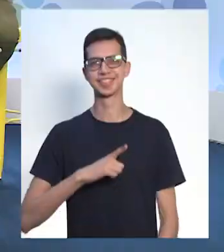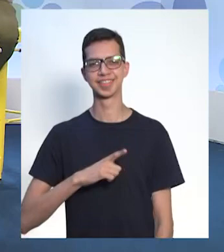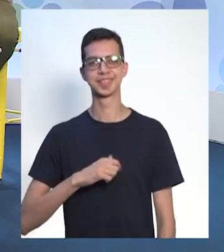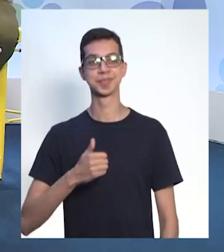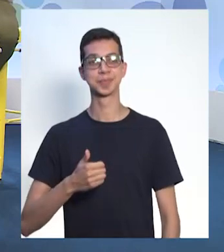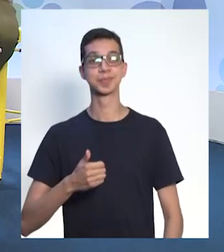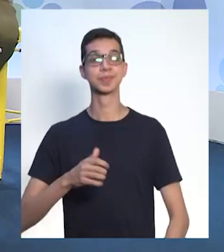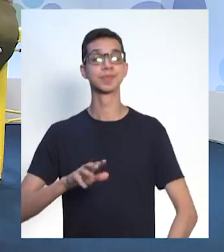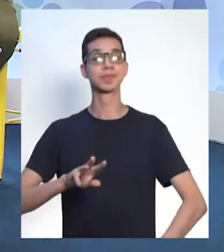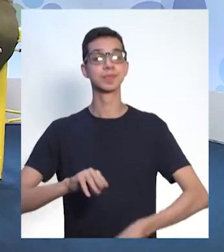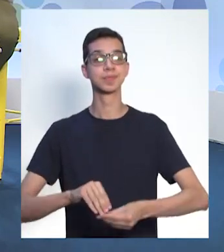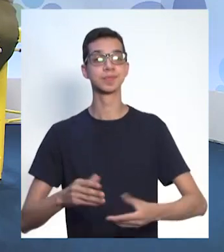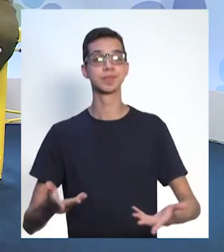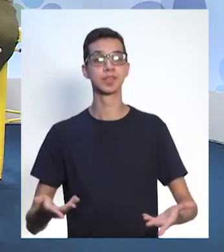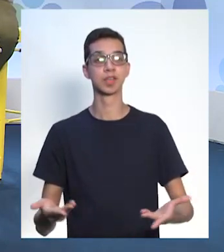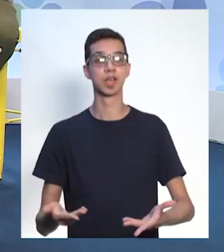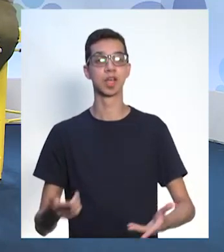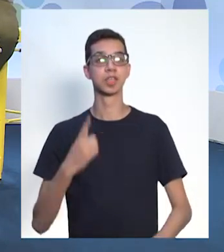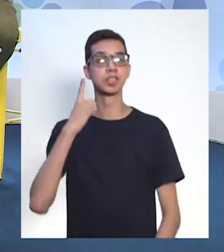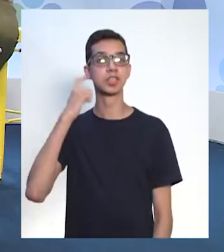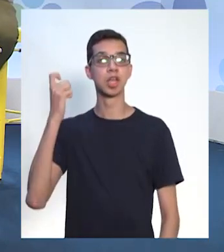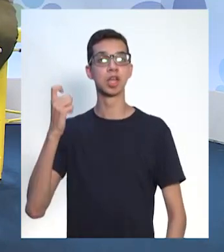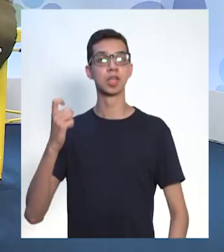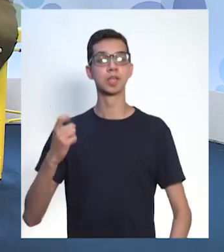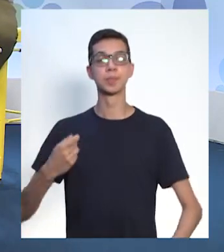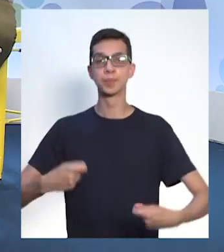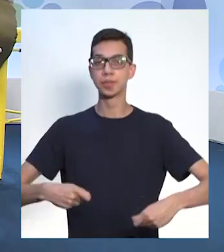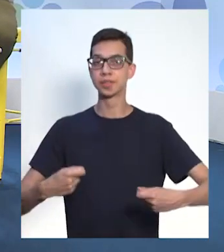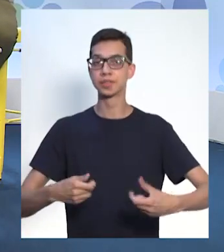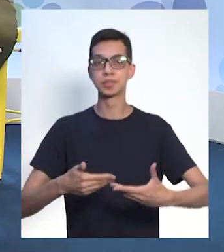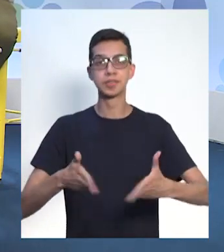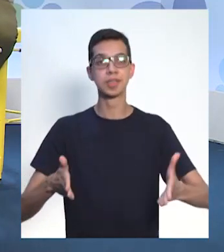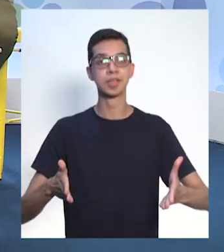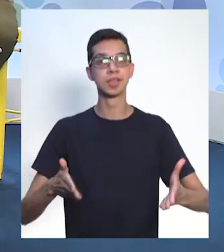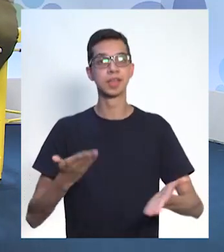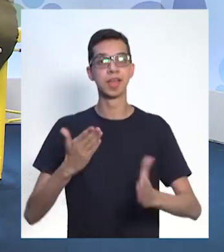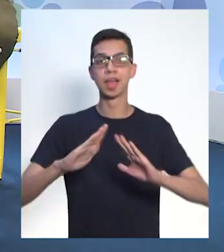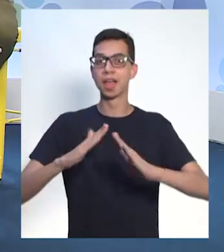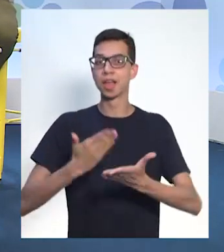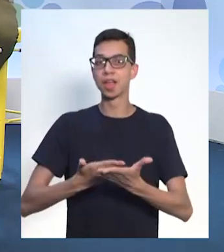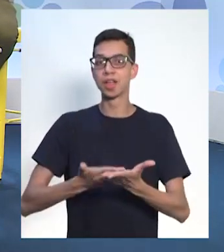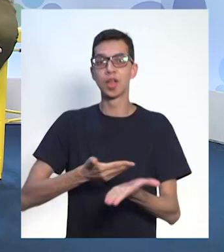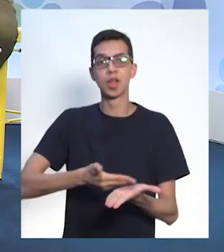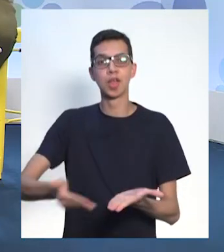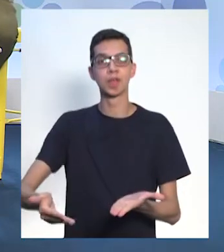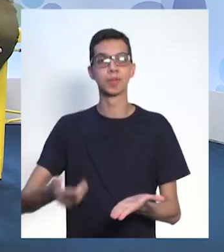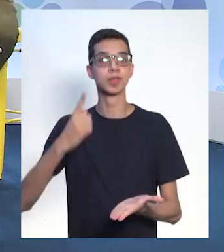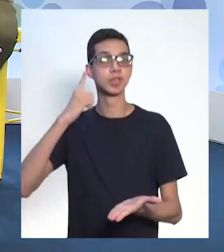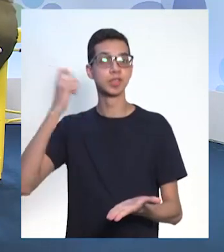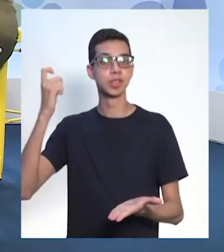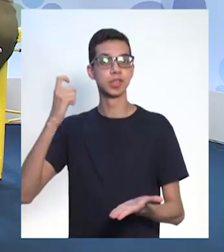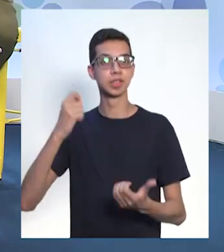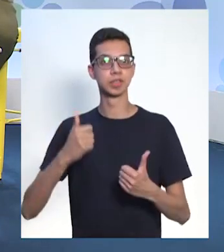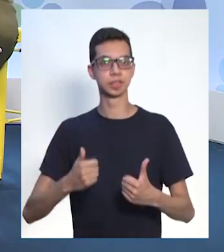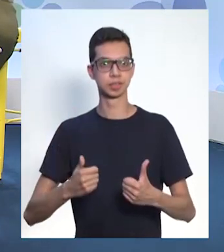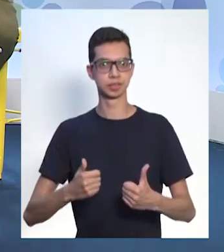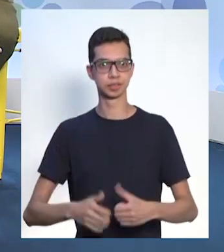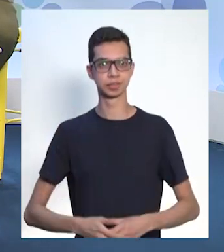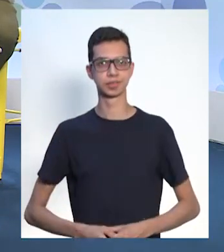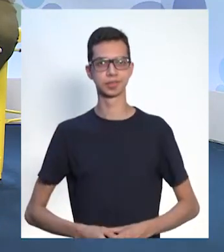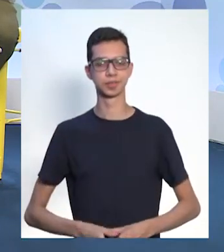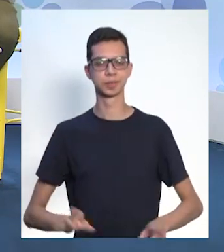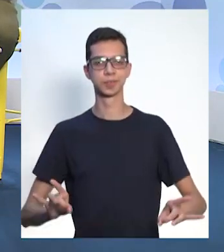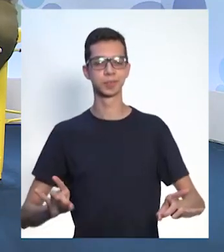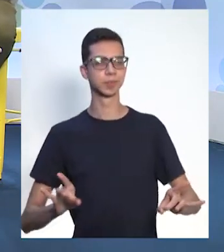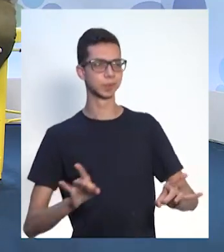Sinal. Cadê o sinal? Abra a sala aí, galera. Vamos que vai começar a aula, hein? Vai começar. Aí.